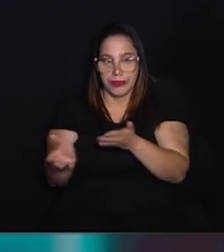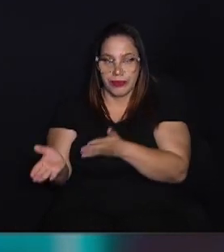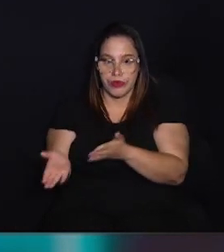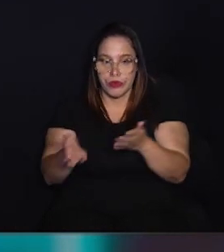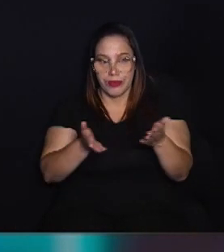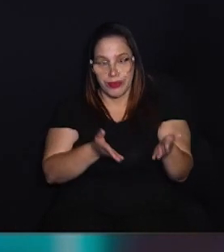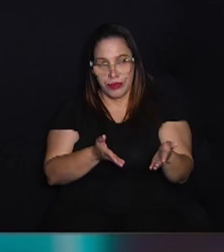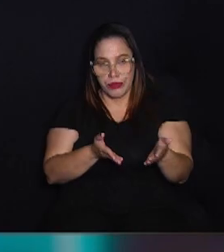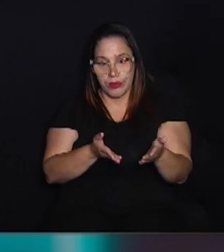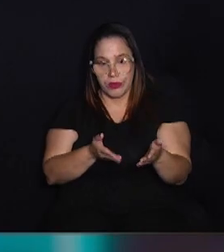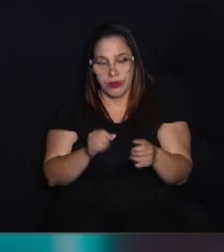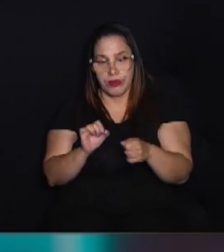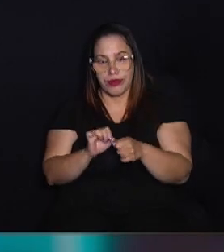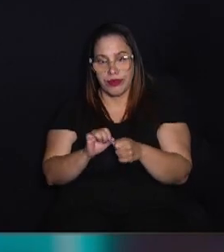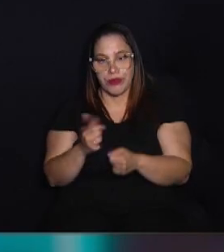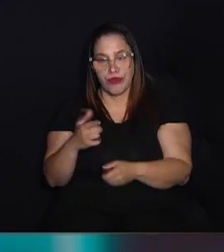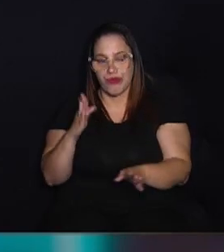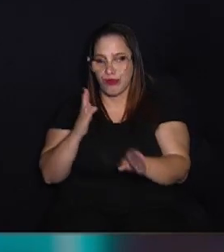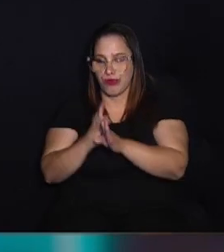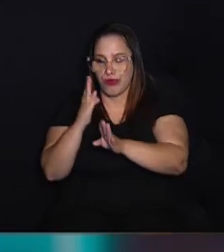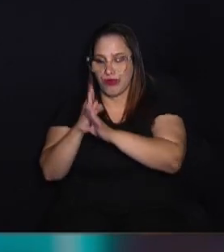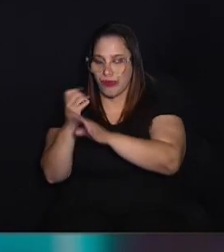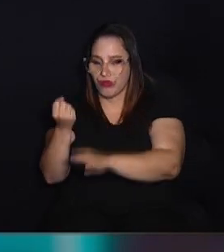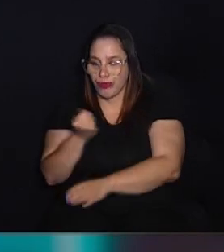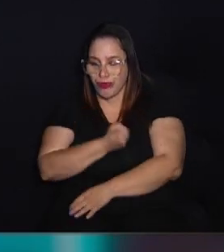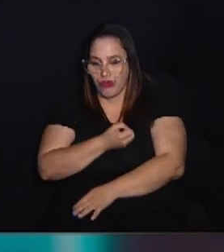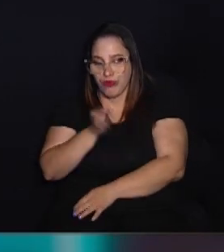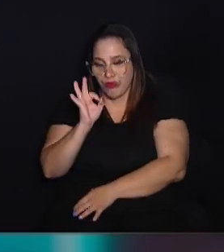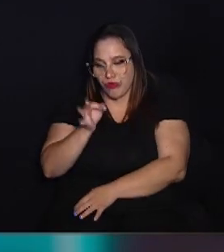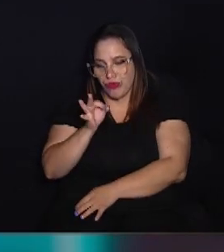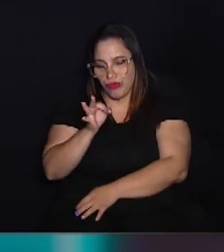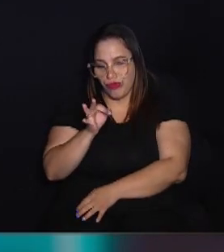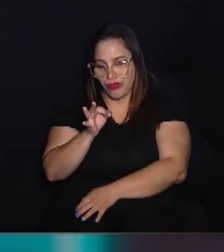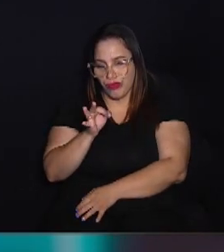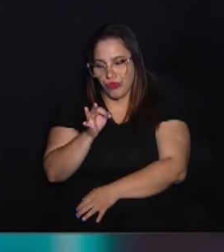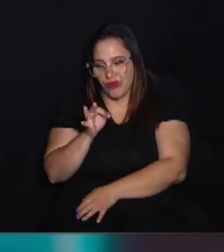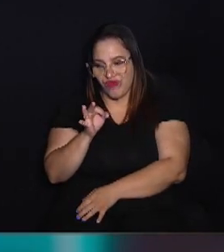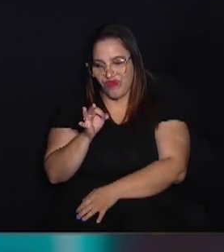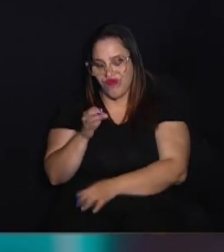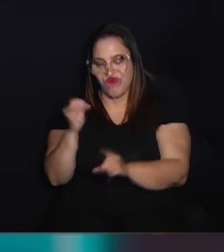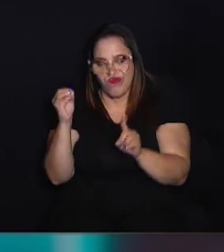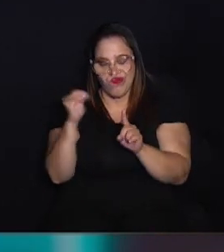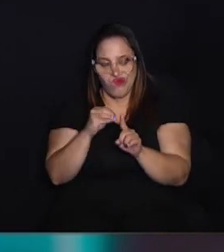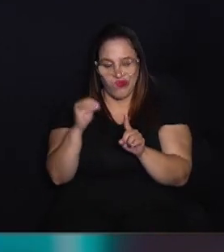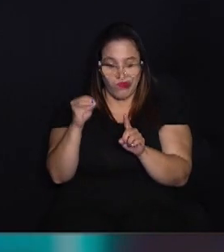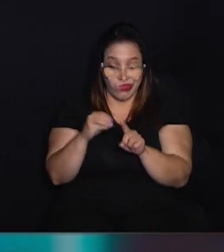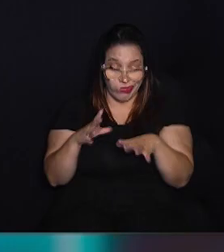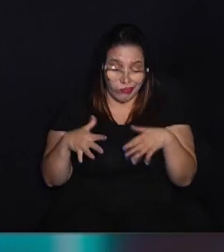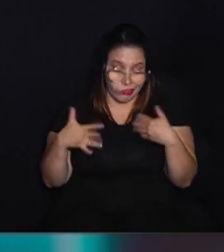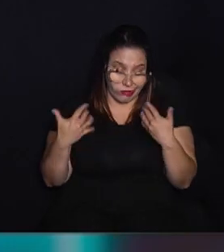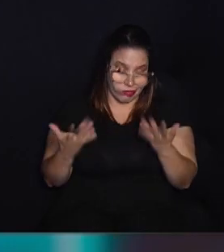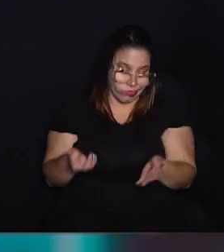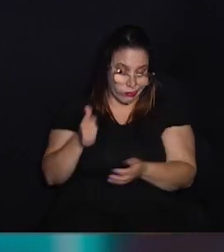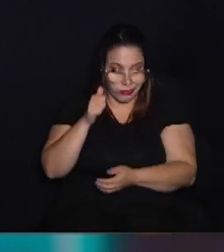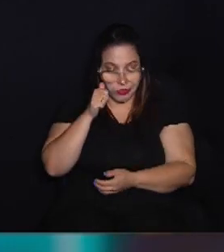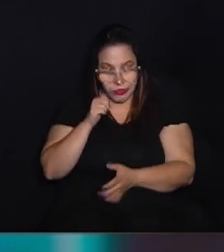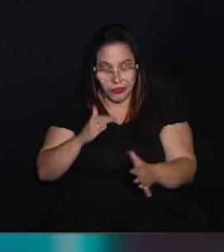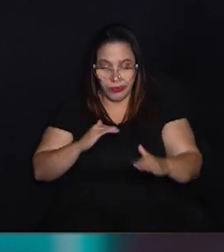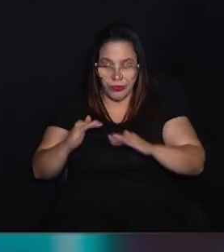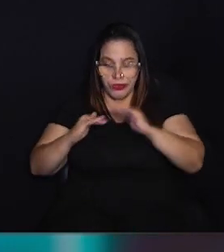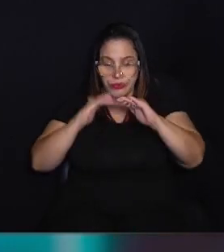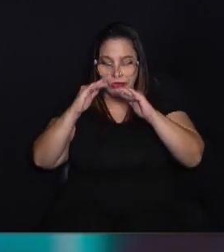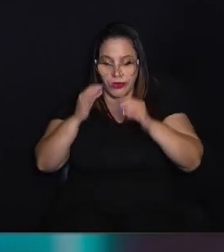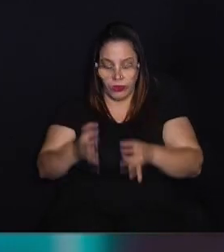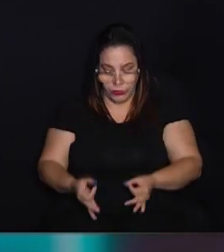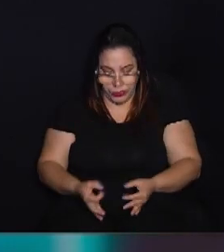com que faz com que a gente não atinja o indicador e a gente fique numa situação de bastante vulnerabilidade para que essas mulheres desenvolvam um